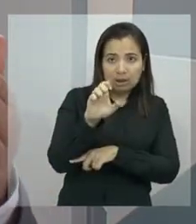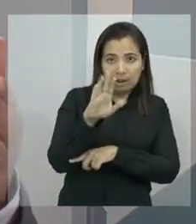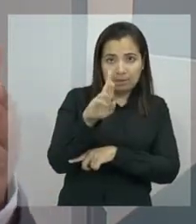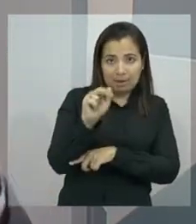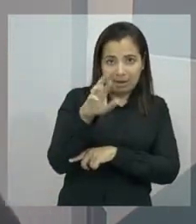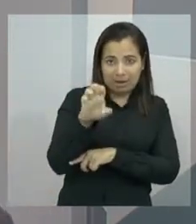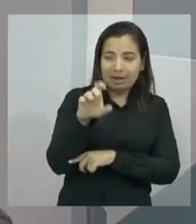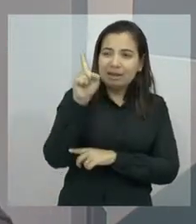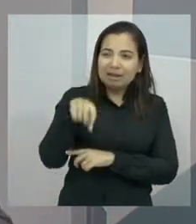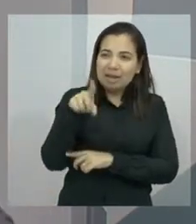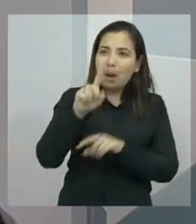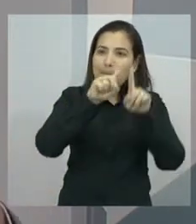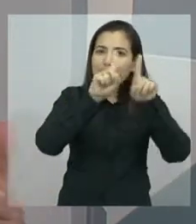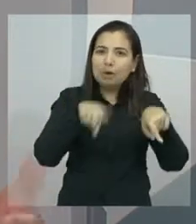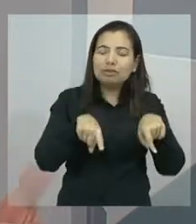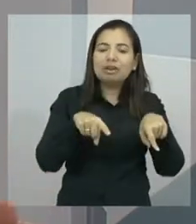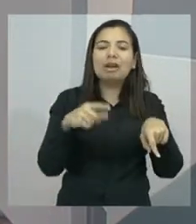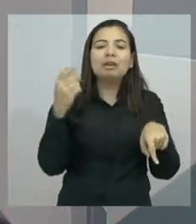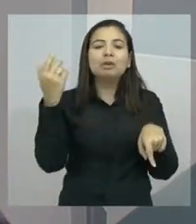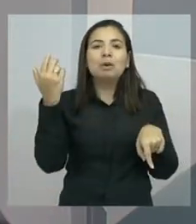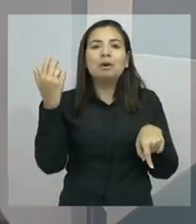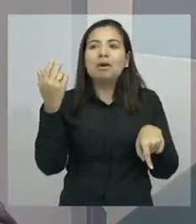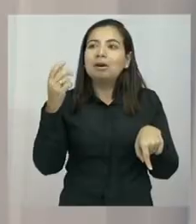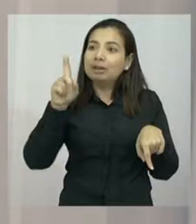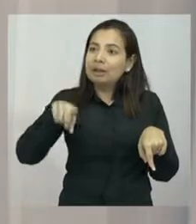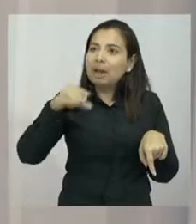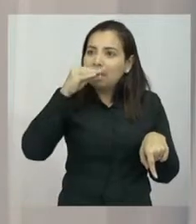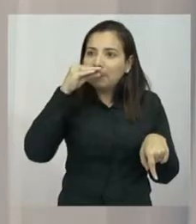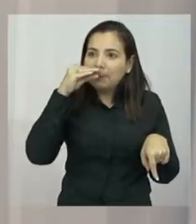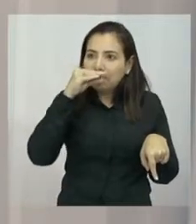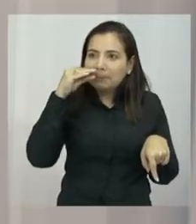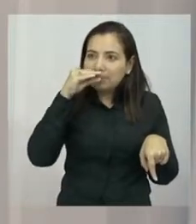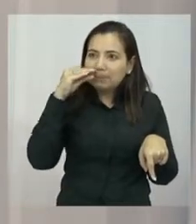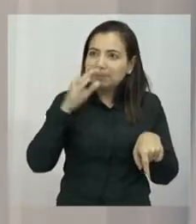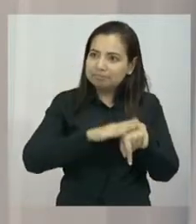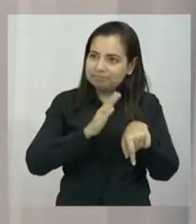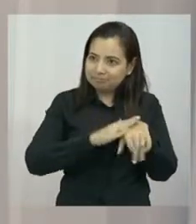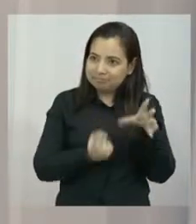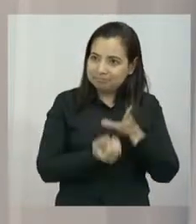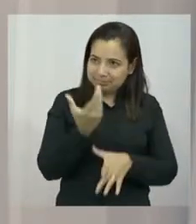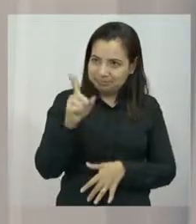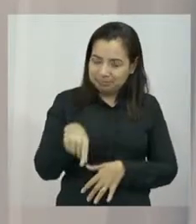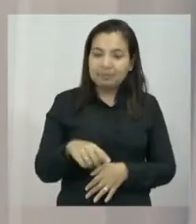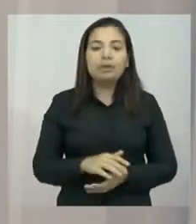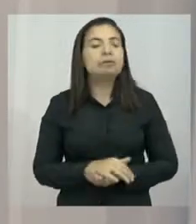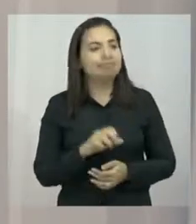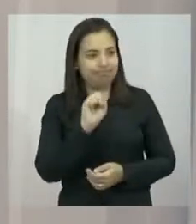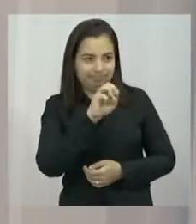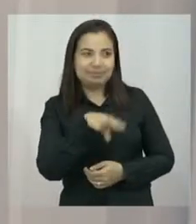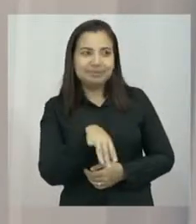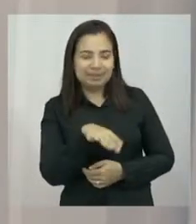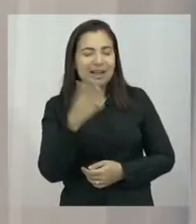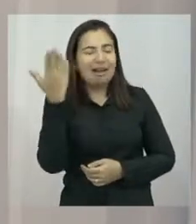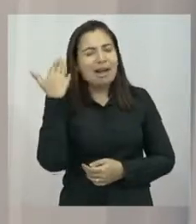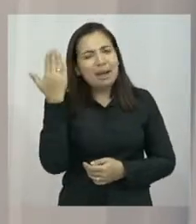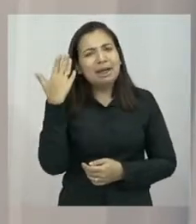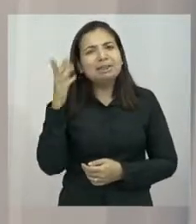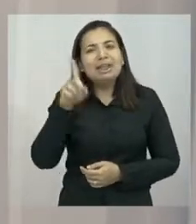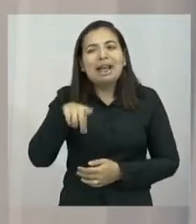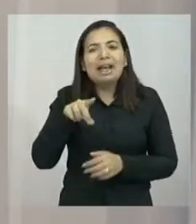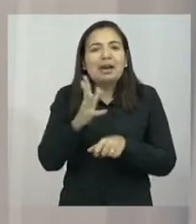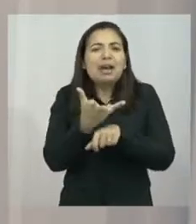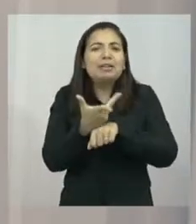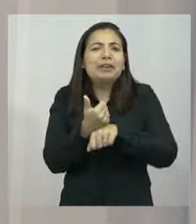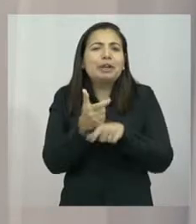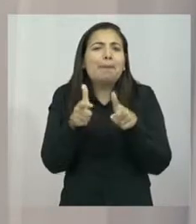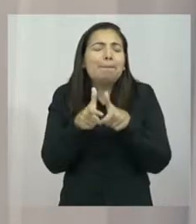vereador Antônio Henrique, hoje presidente da Câmara Municipal. Que bom, nós ficamos gratos por um sonho que começou tão pequeno, mas